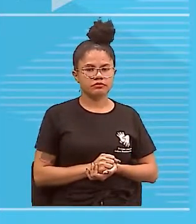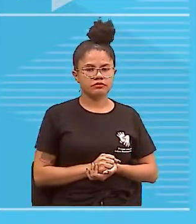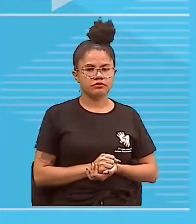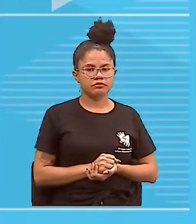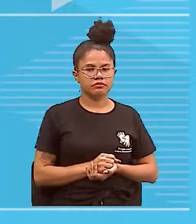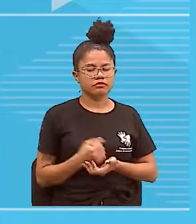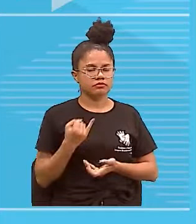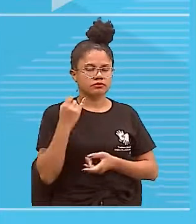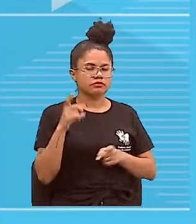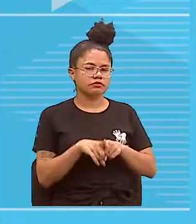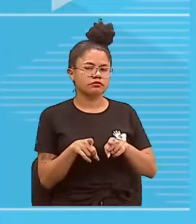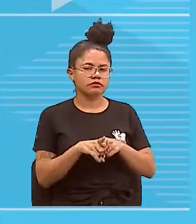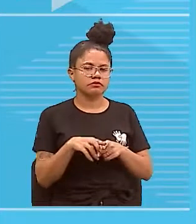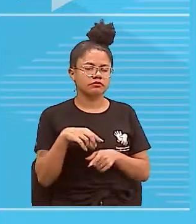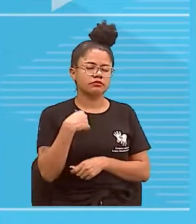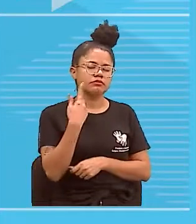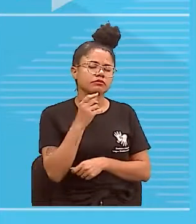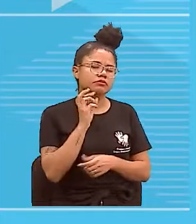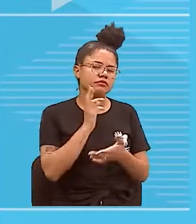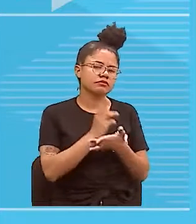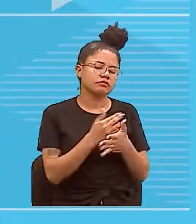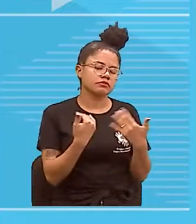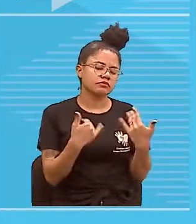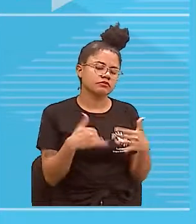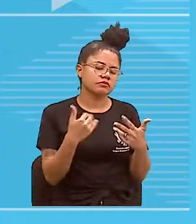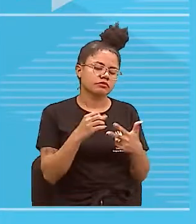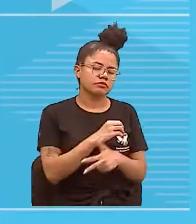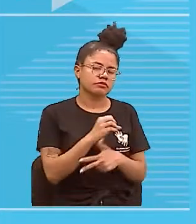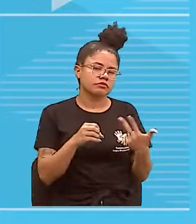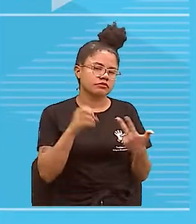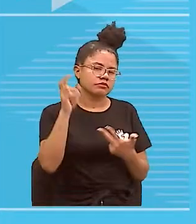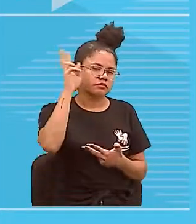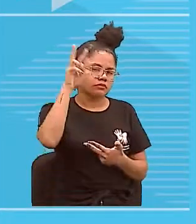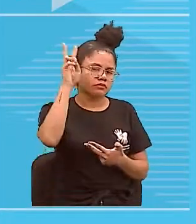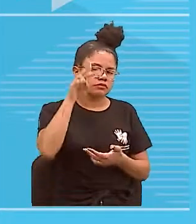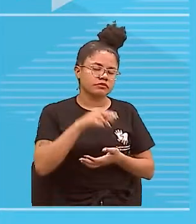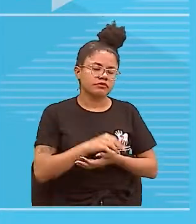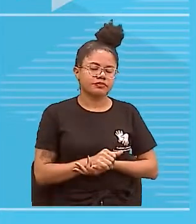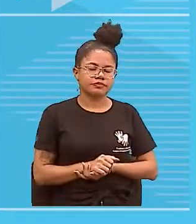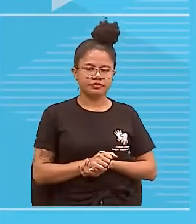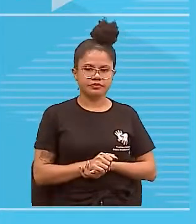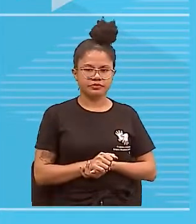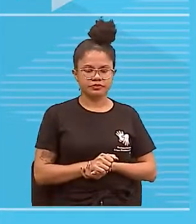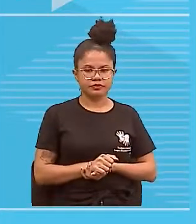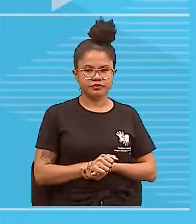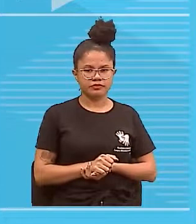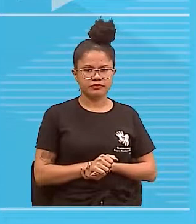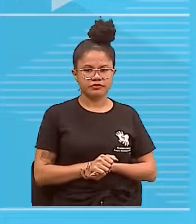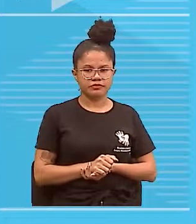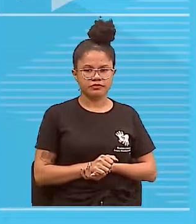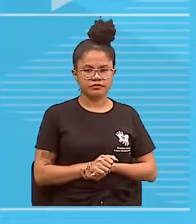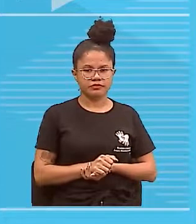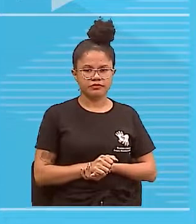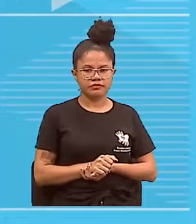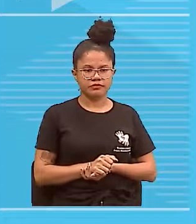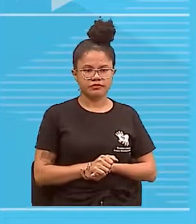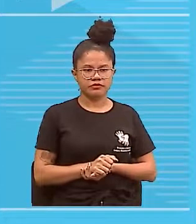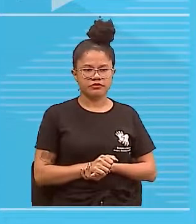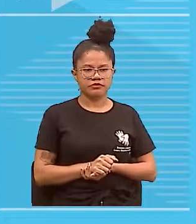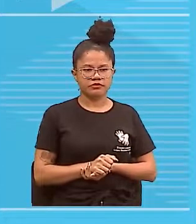Espanhol no ENEM tal lembrar de um detalhe é no uso há